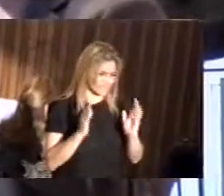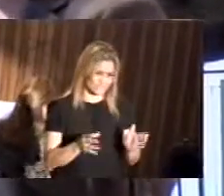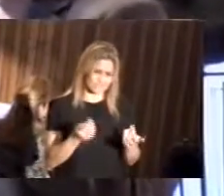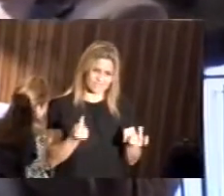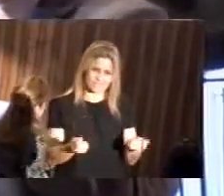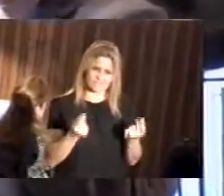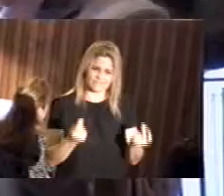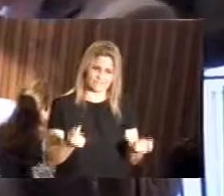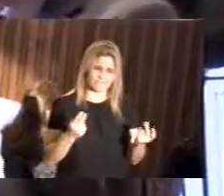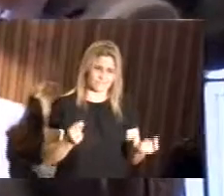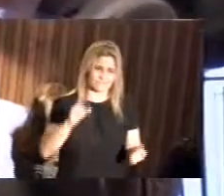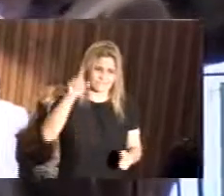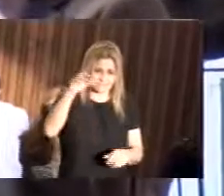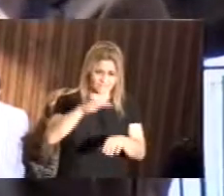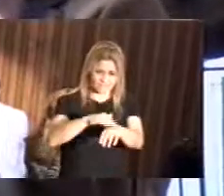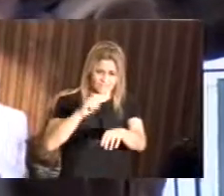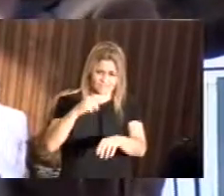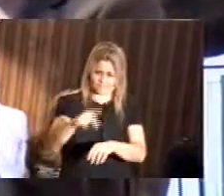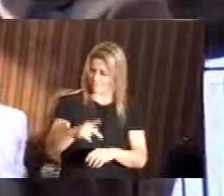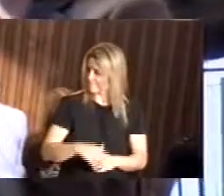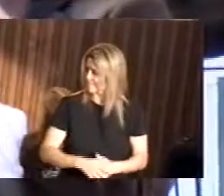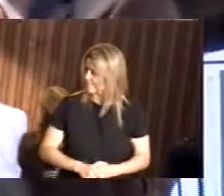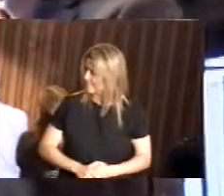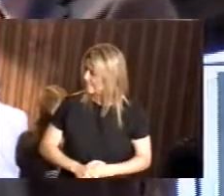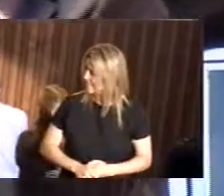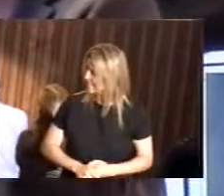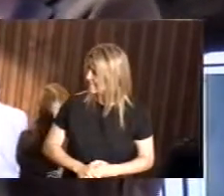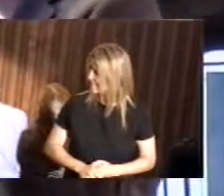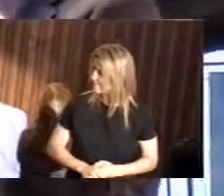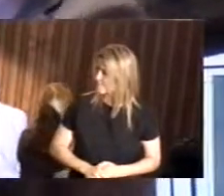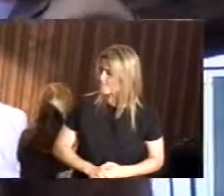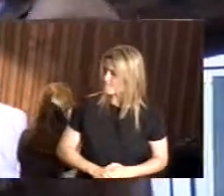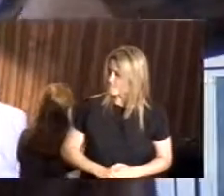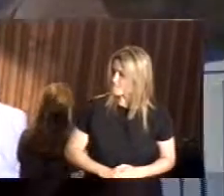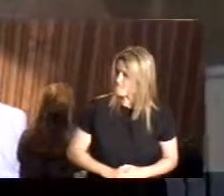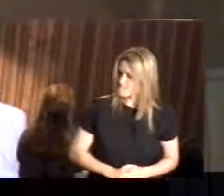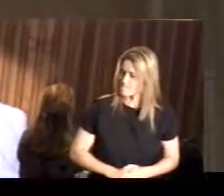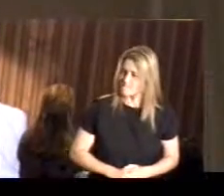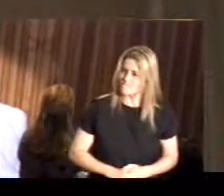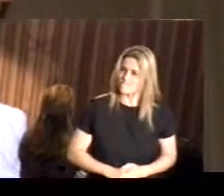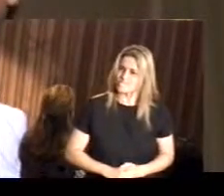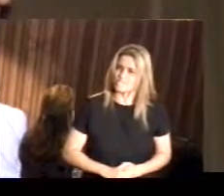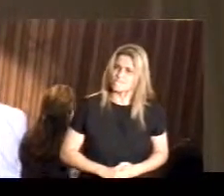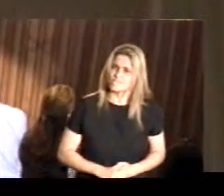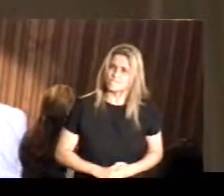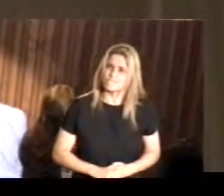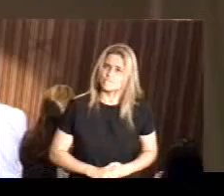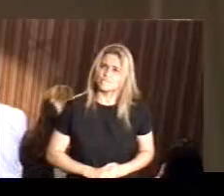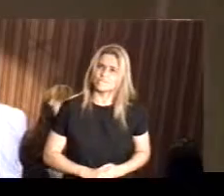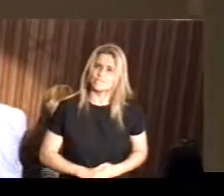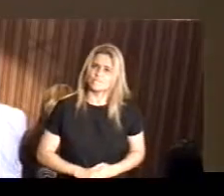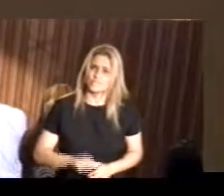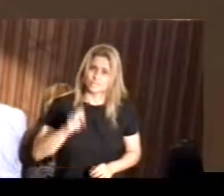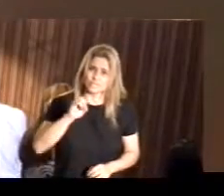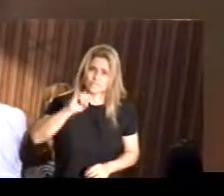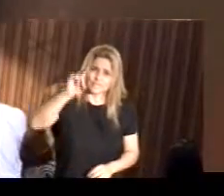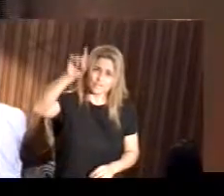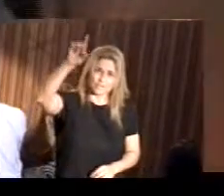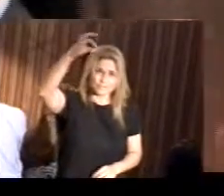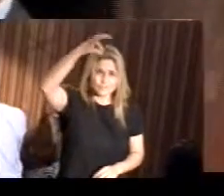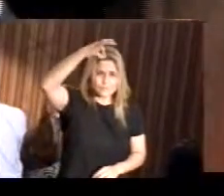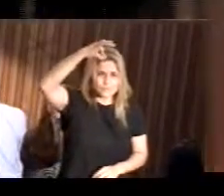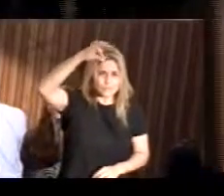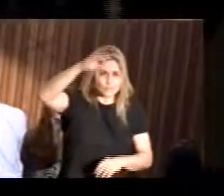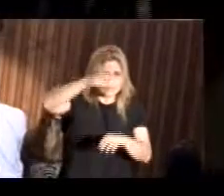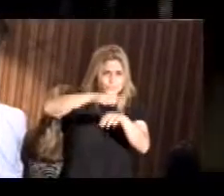vida. Porque você é o filho amado dele, que ele às vezes tem que disciplinar. Então se o Espírito de Deus está falando, vem